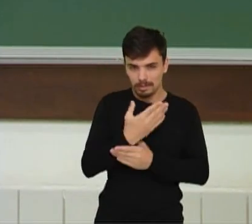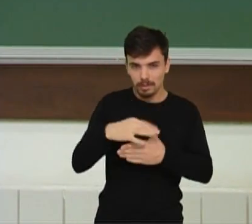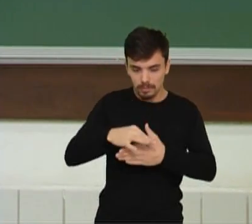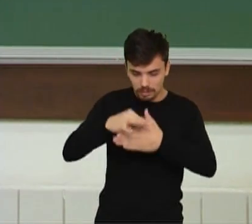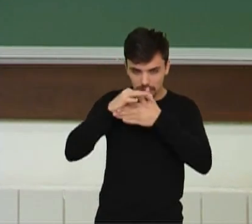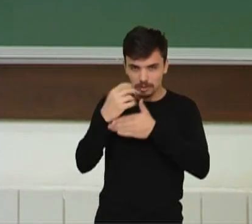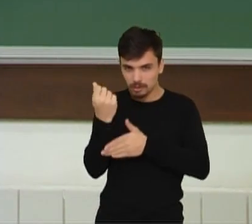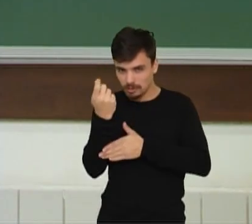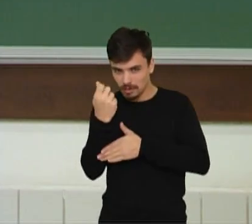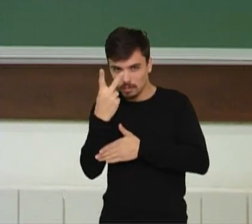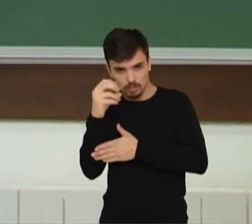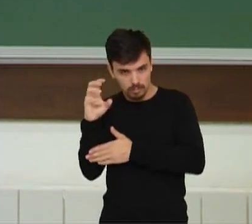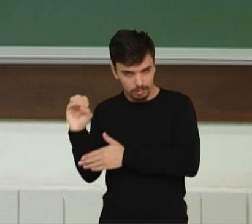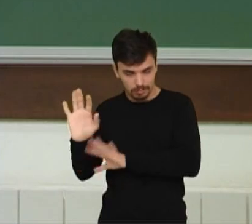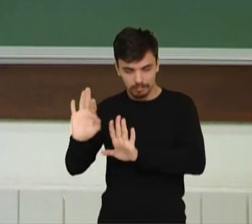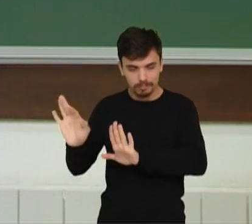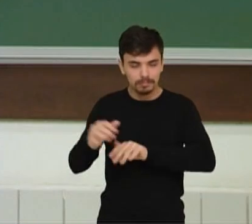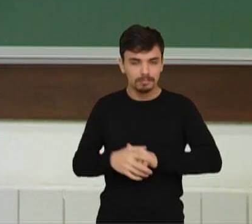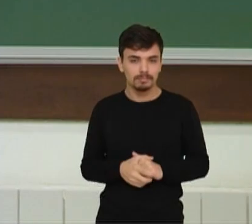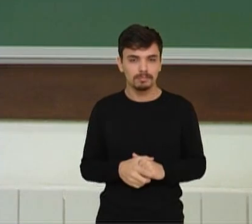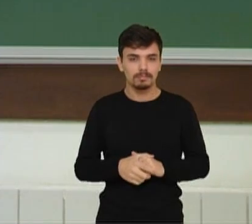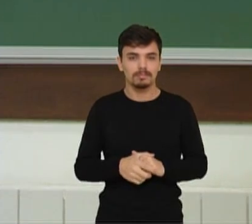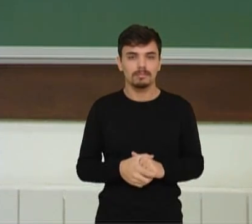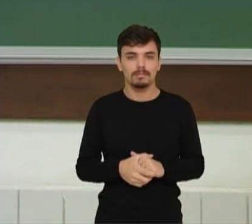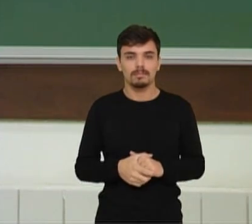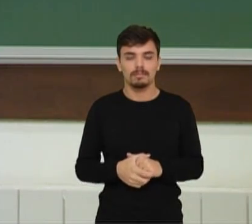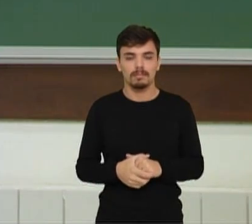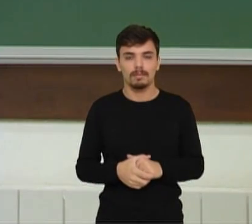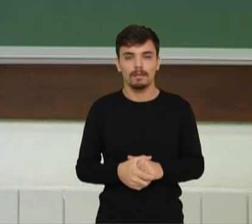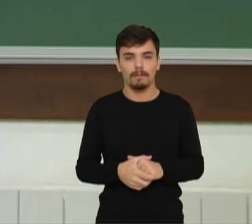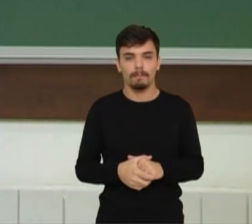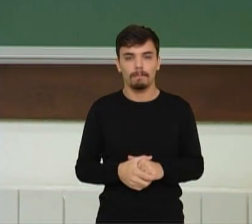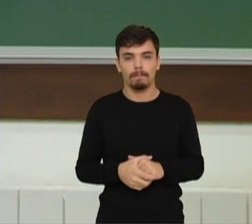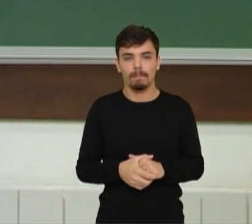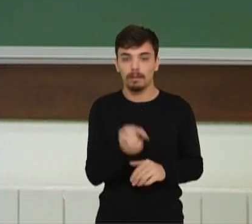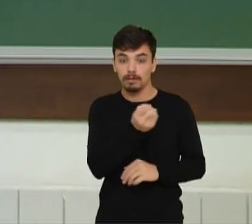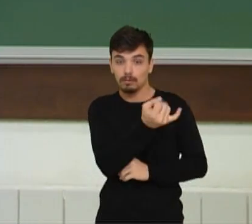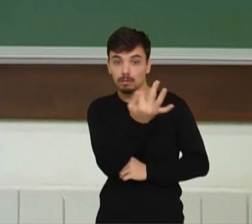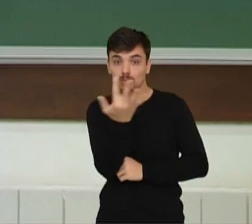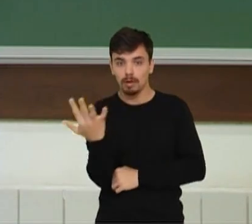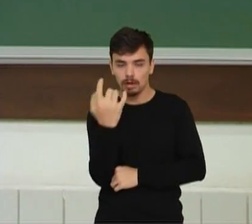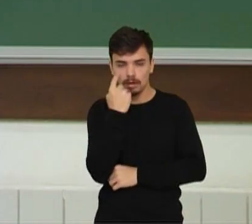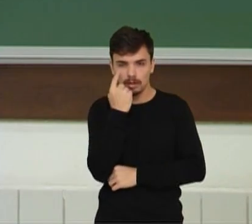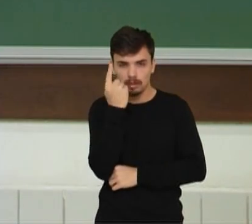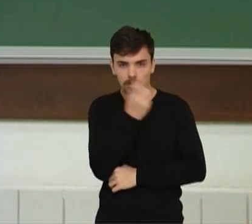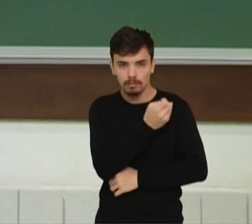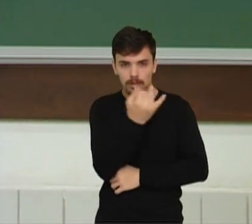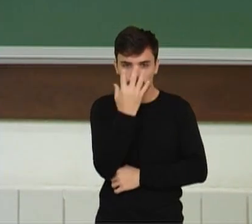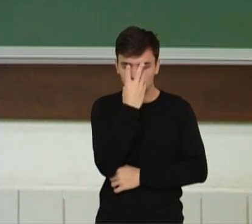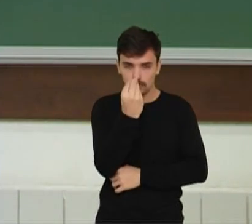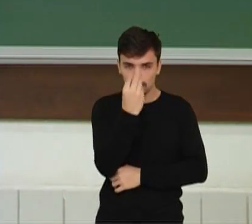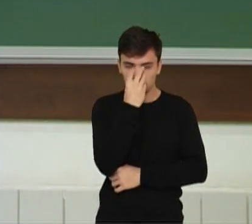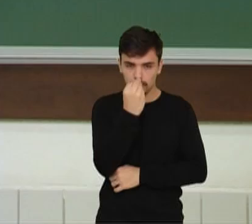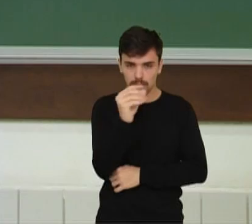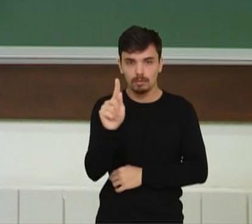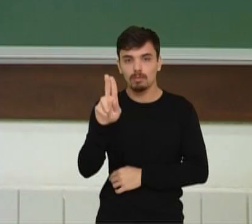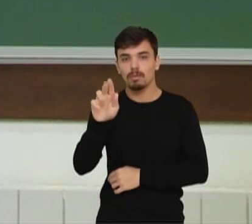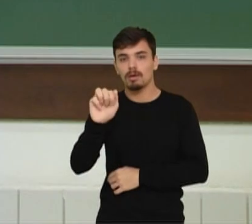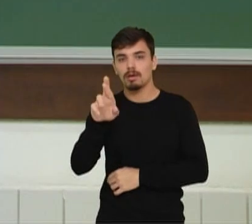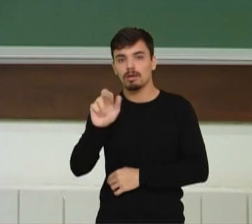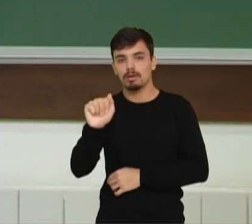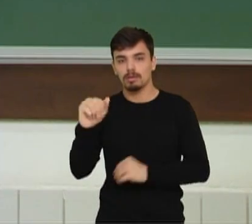falando bastante nele. Então aqui o indivíduo, lobo-guará. Vários lobos-guará juntos que vivem numa mesma localidade. A gente chama isso